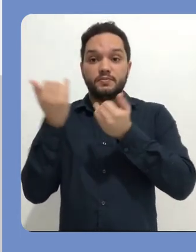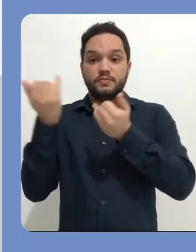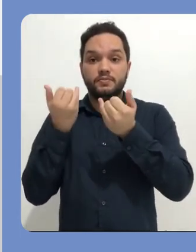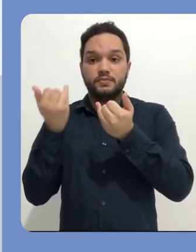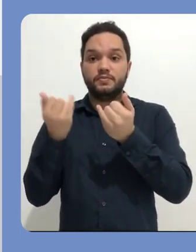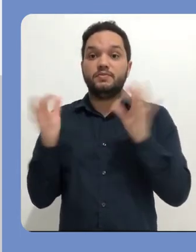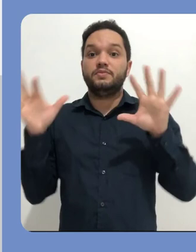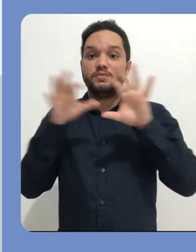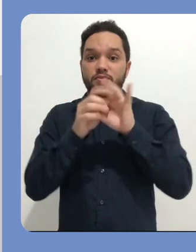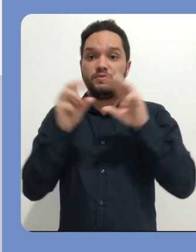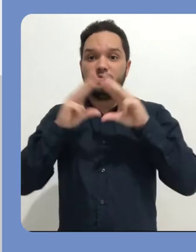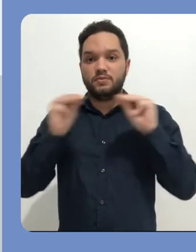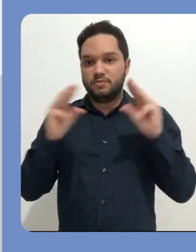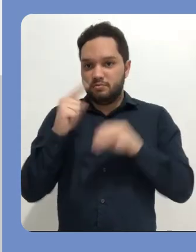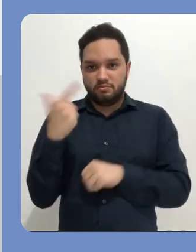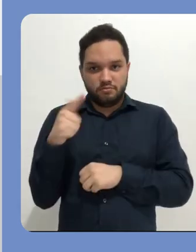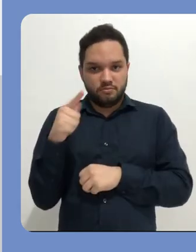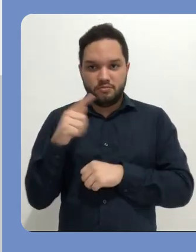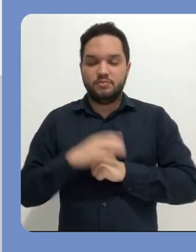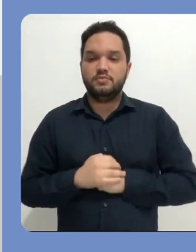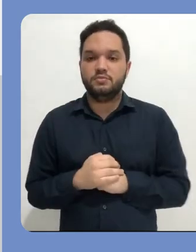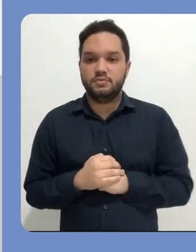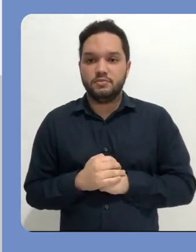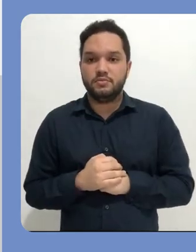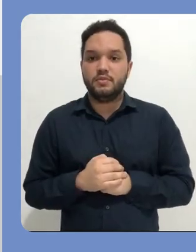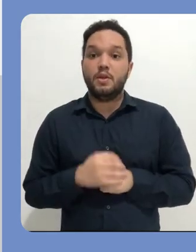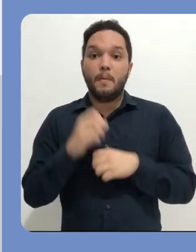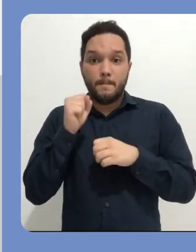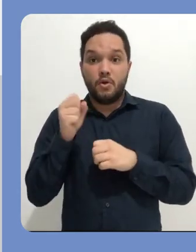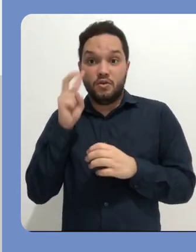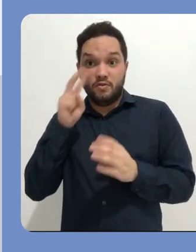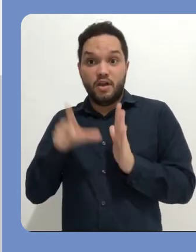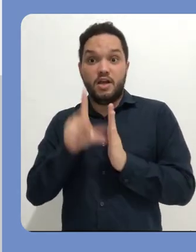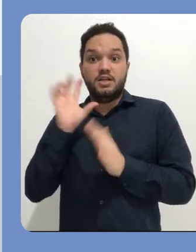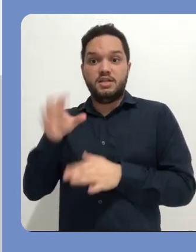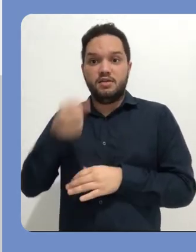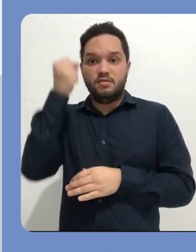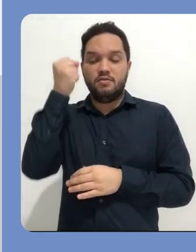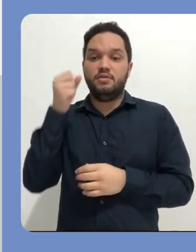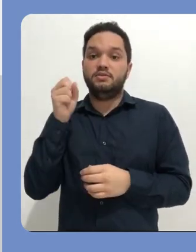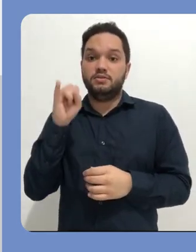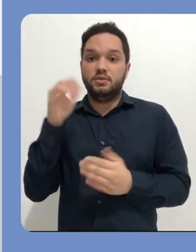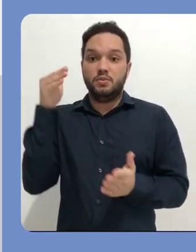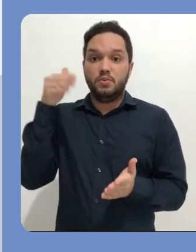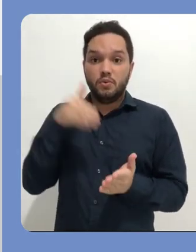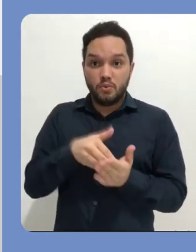à integração com o Moodle. Você também pode pré-visualizar e, por